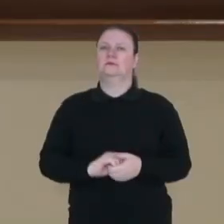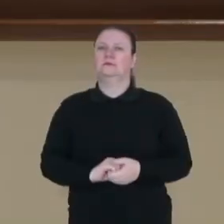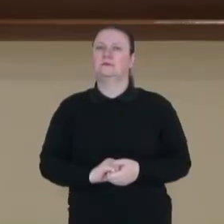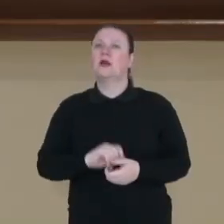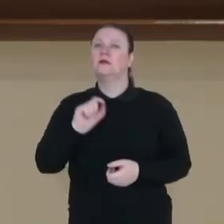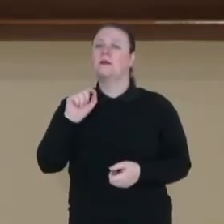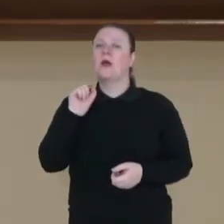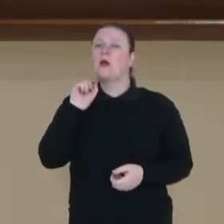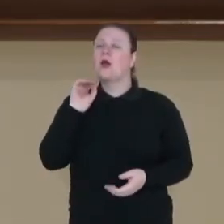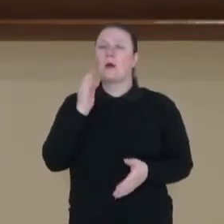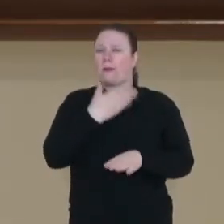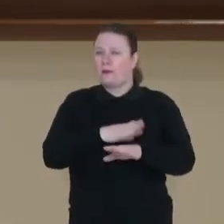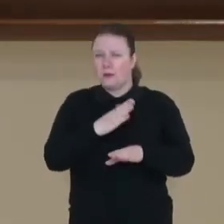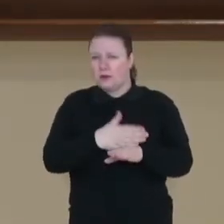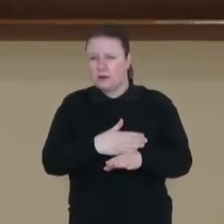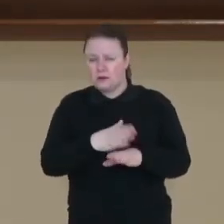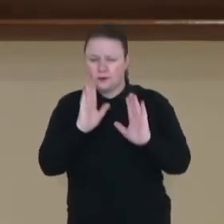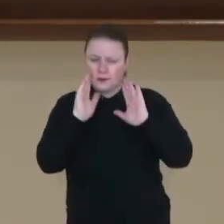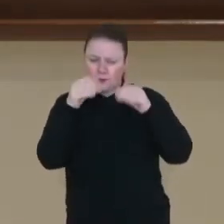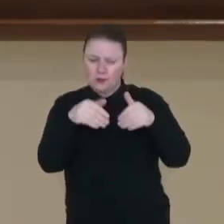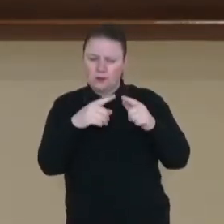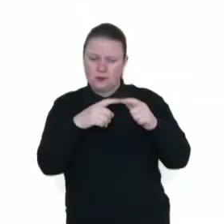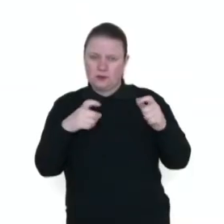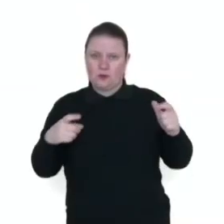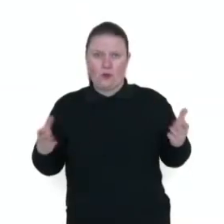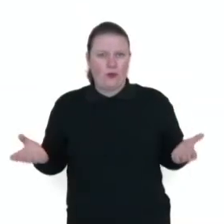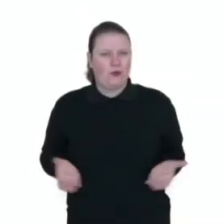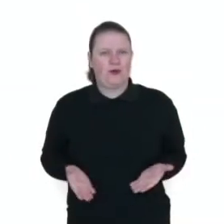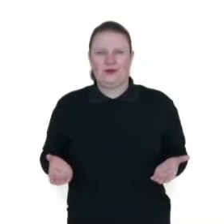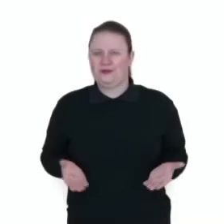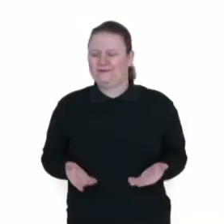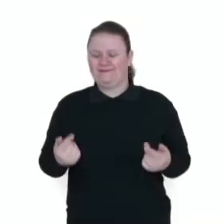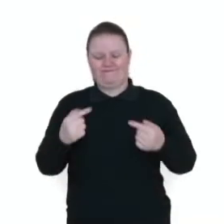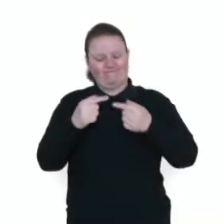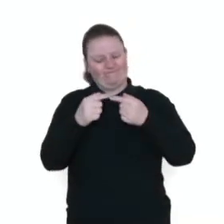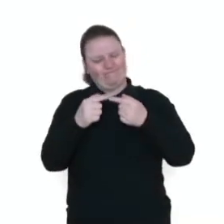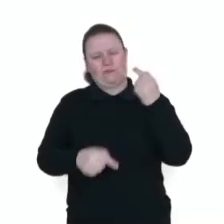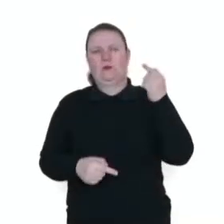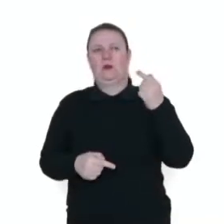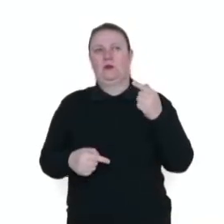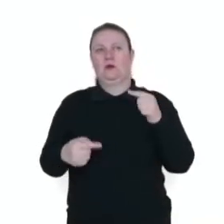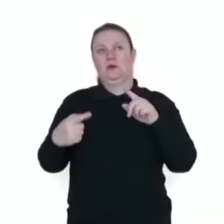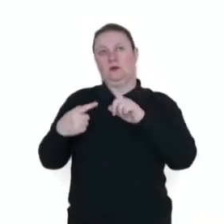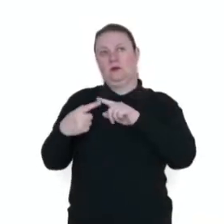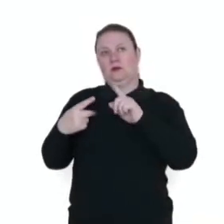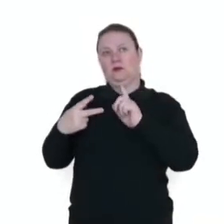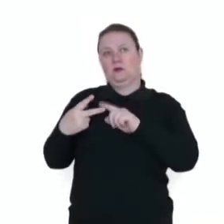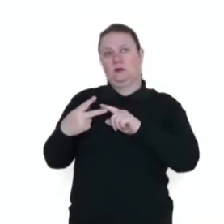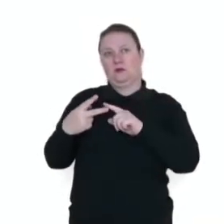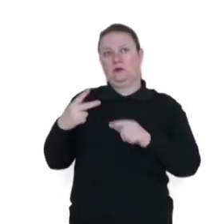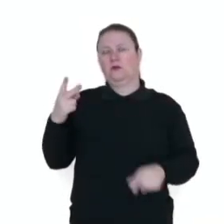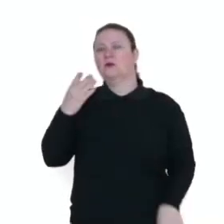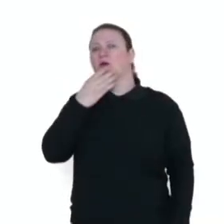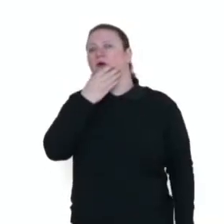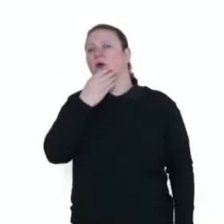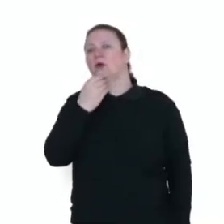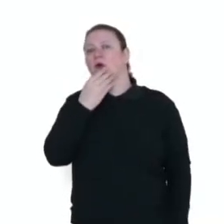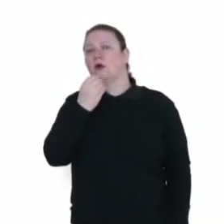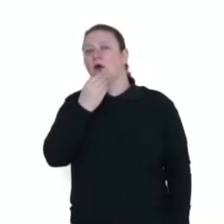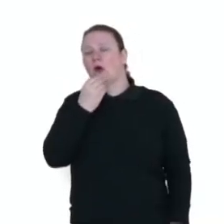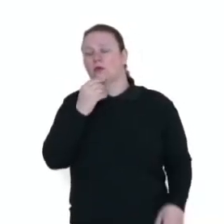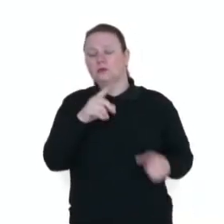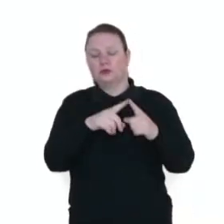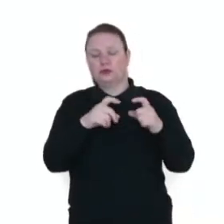vista científico e segundo os cientistas, aqui a gente trouxe dois cientistas, que é o Sérgio Pena